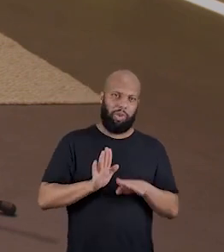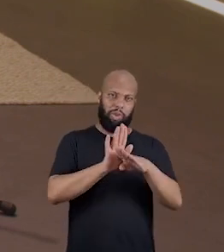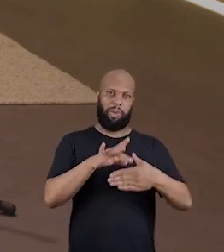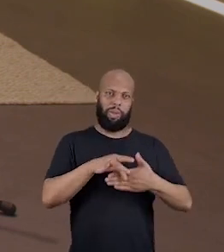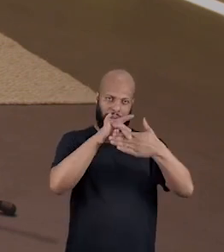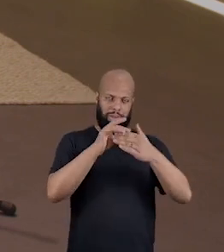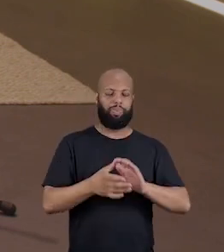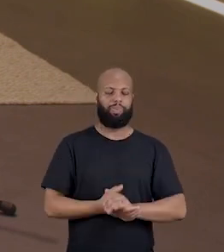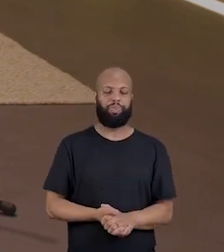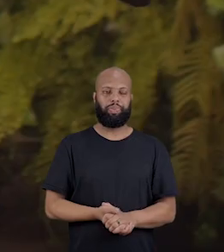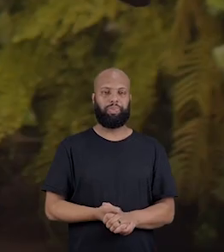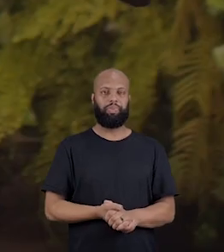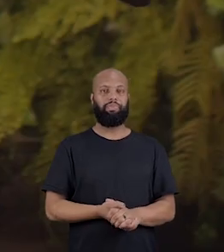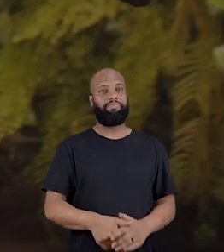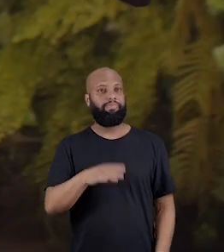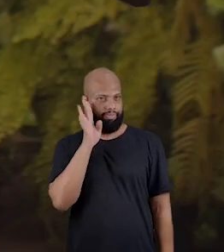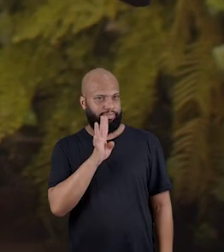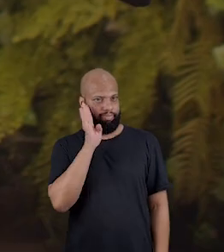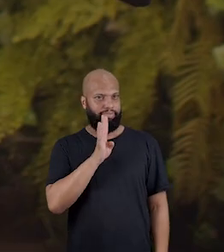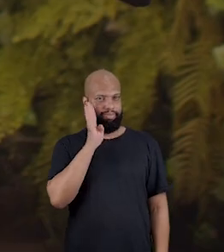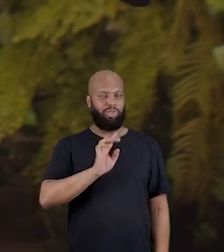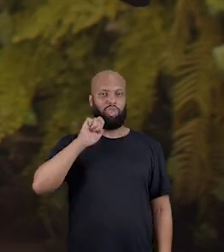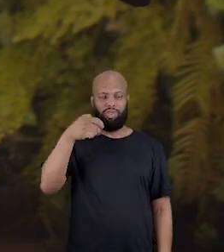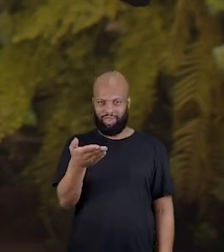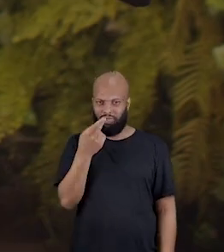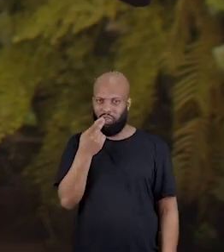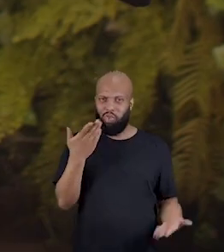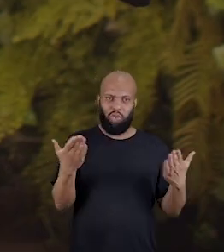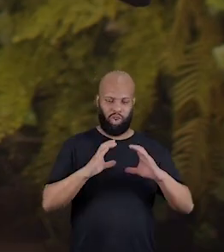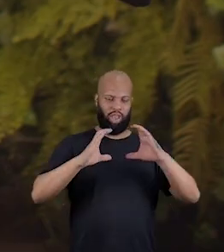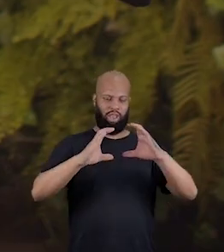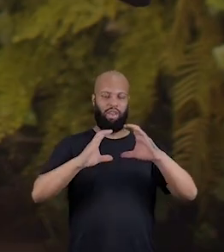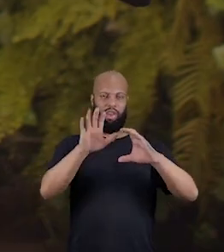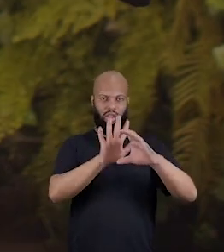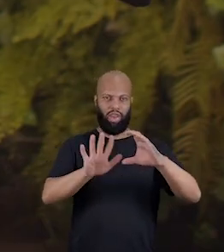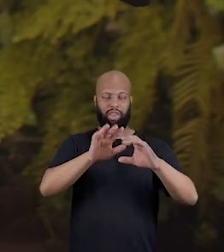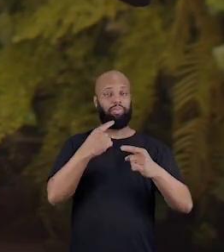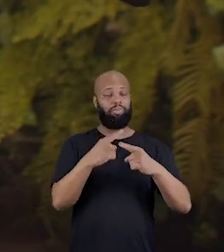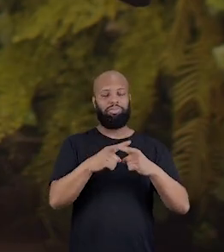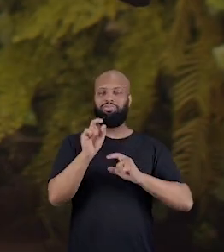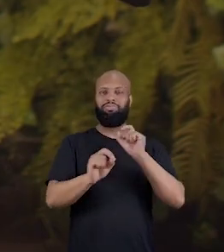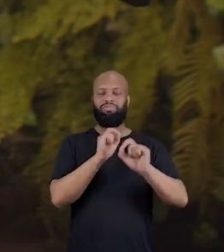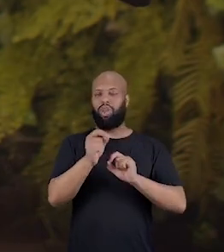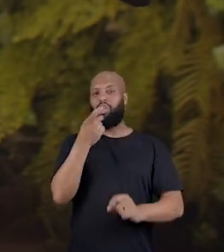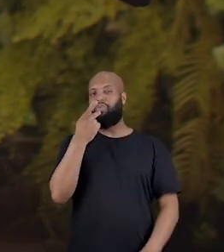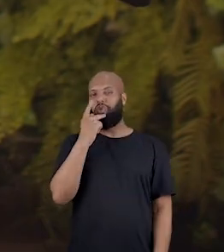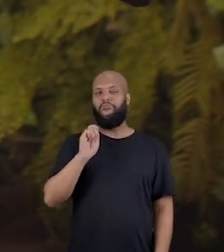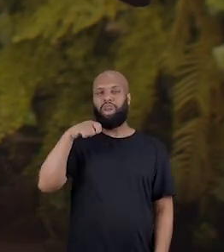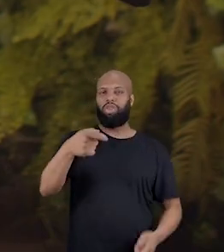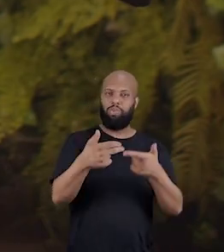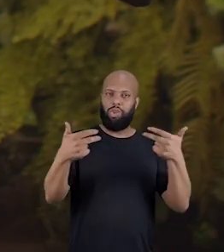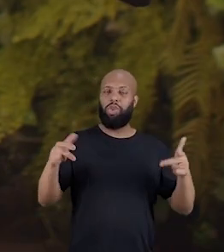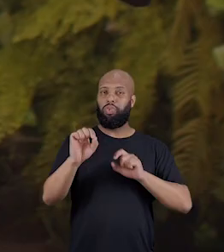para ajudar a liderança. Nai, muito legal essa questão de você abordar a roda, porque ela toca